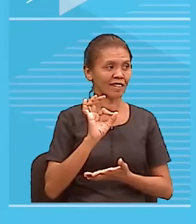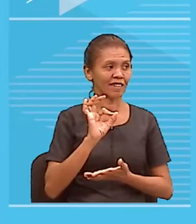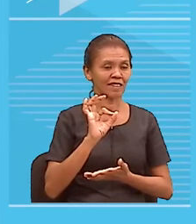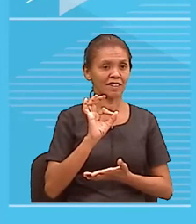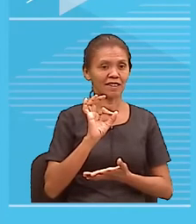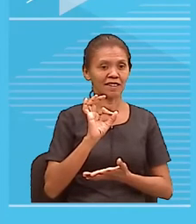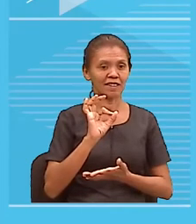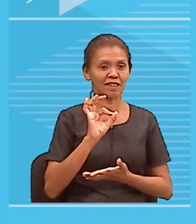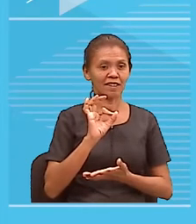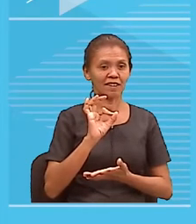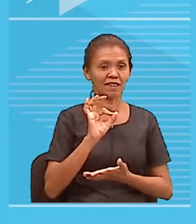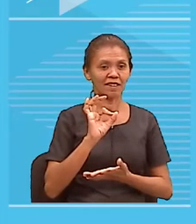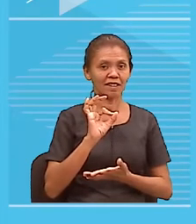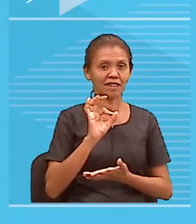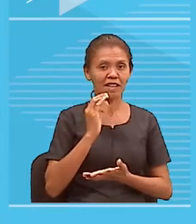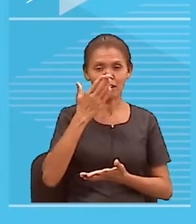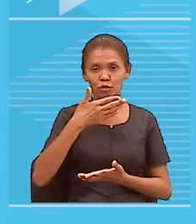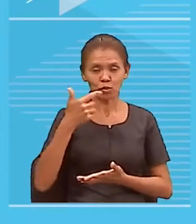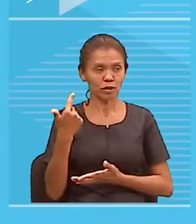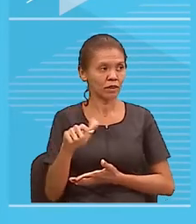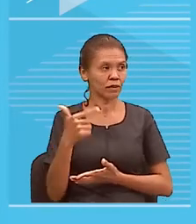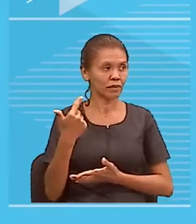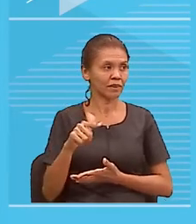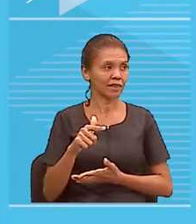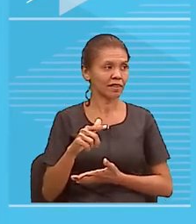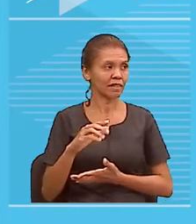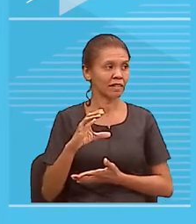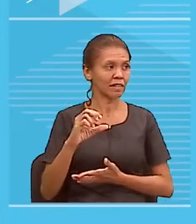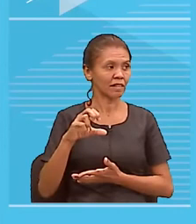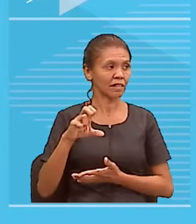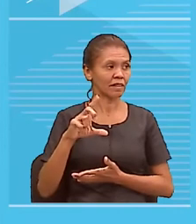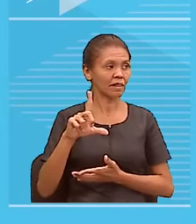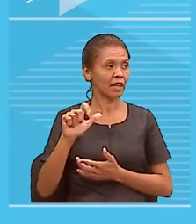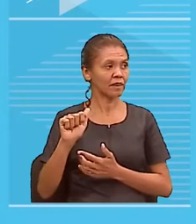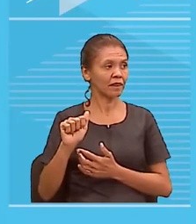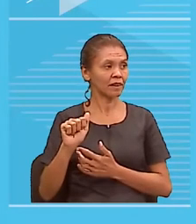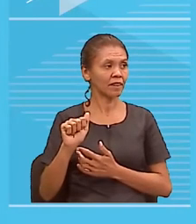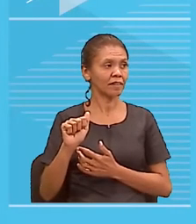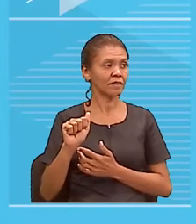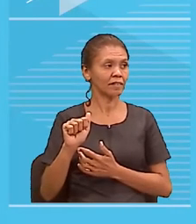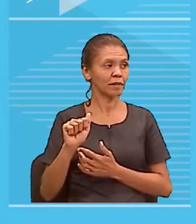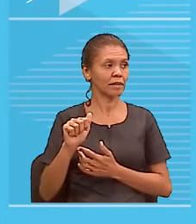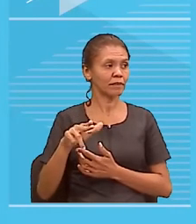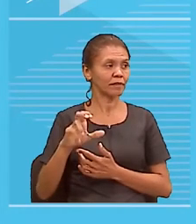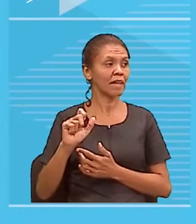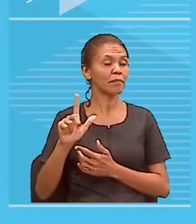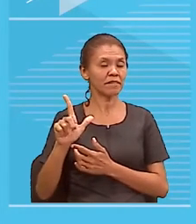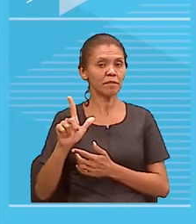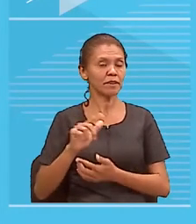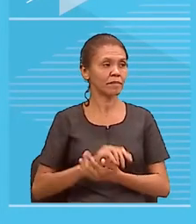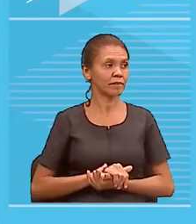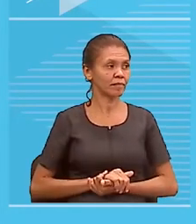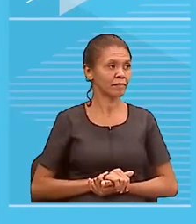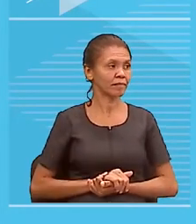que é muito bom mas algumas pessoas têm tacar dia com a canela Aí sim